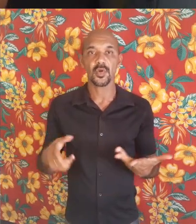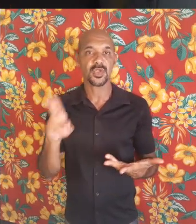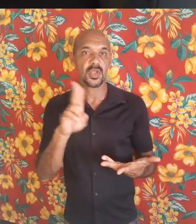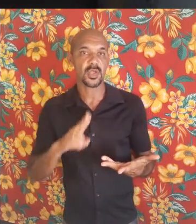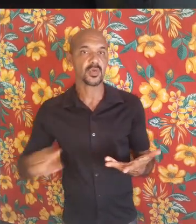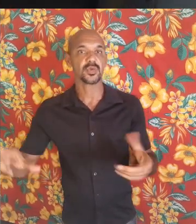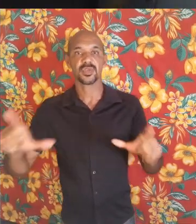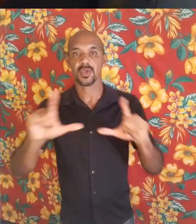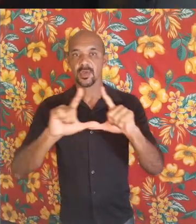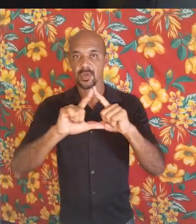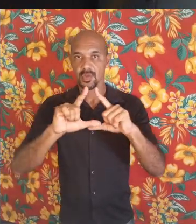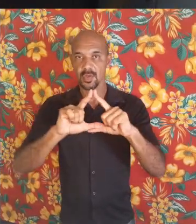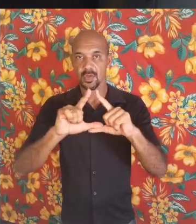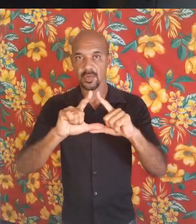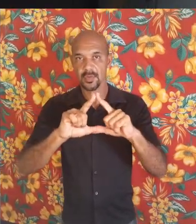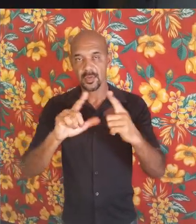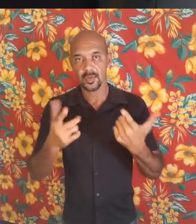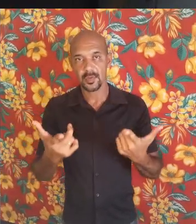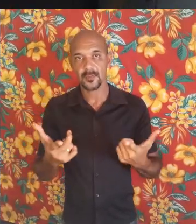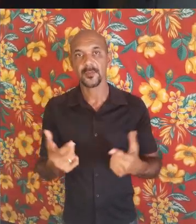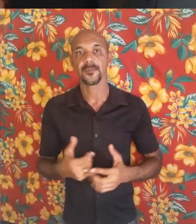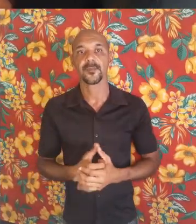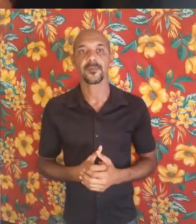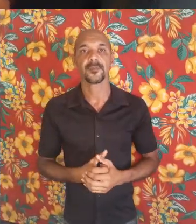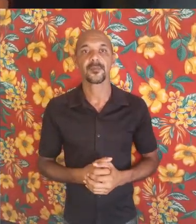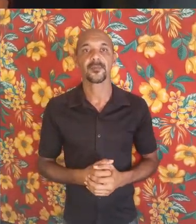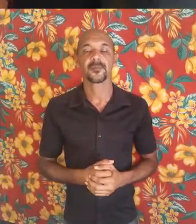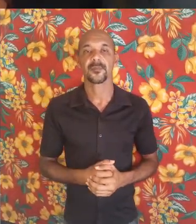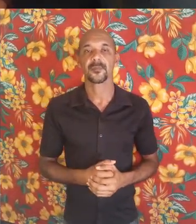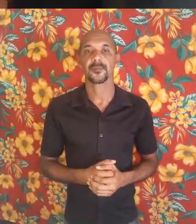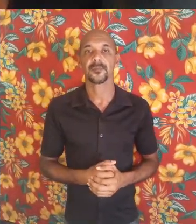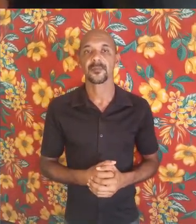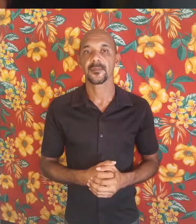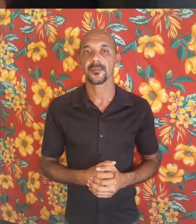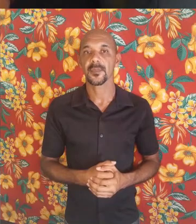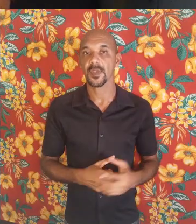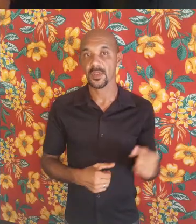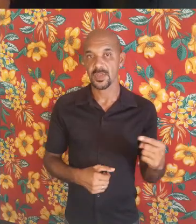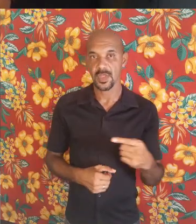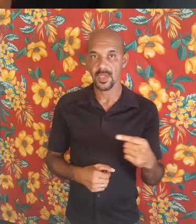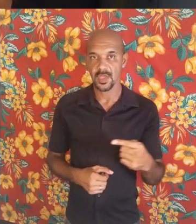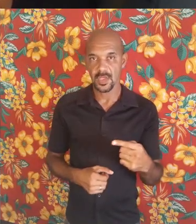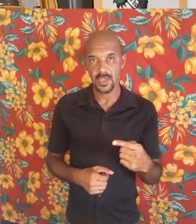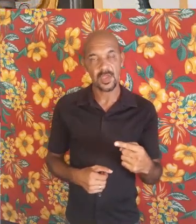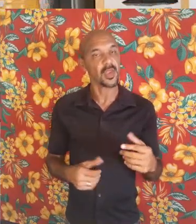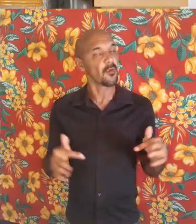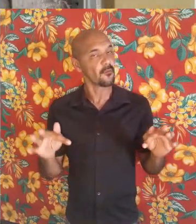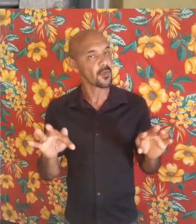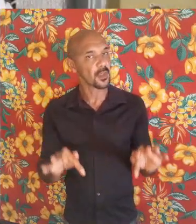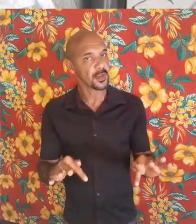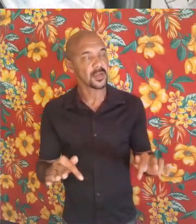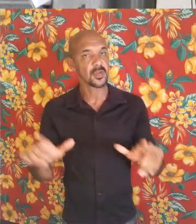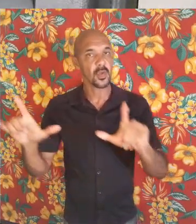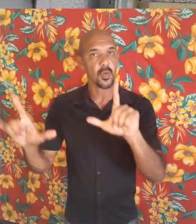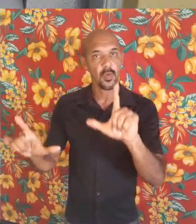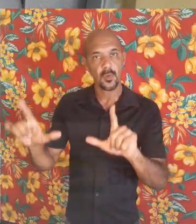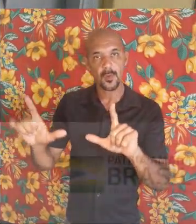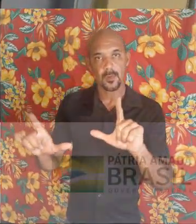são pequenininhos para ele não ultrapassar, né? E aí está feito o quadro.